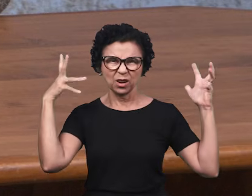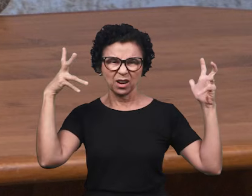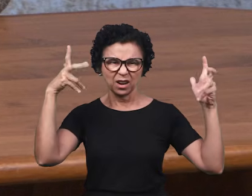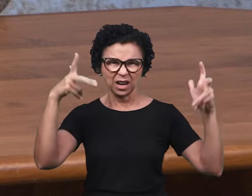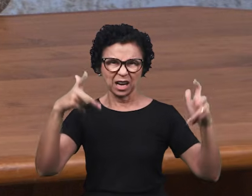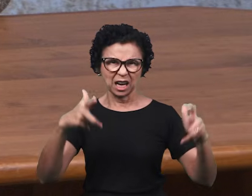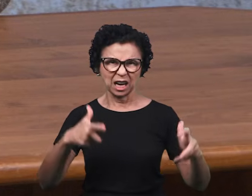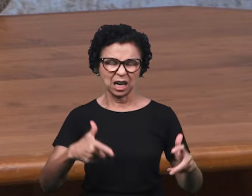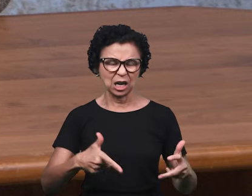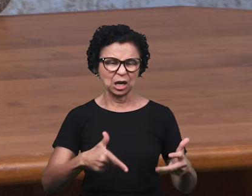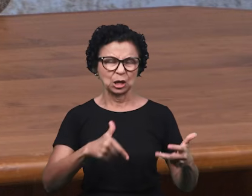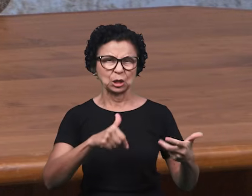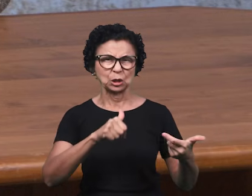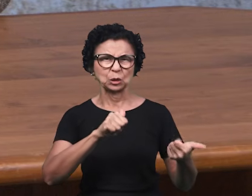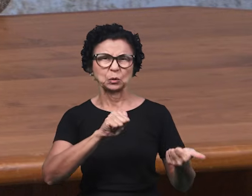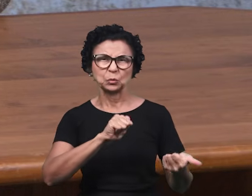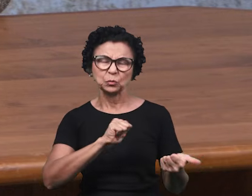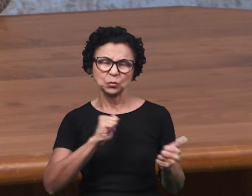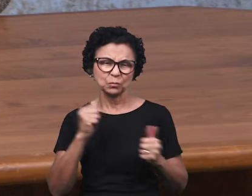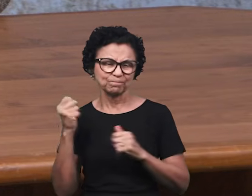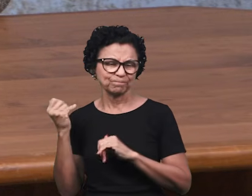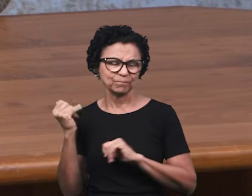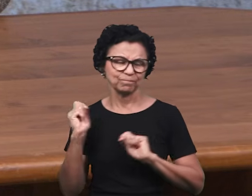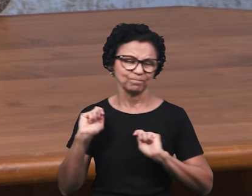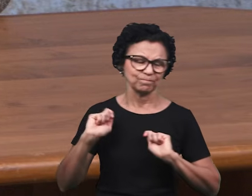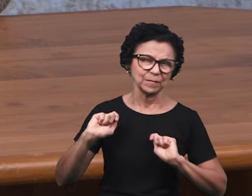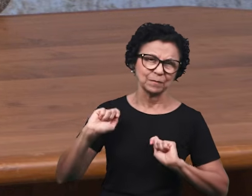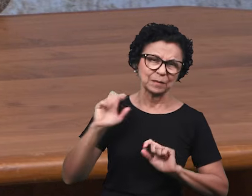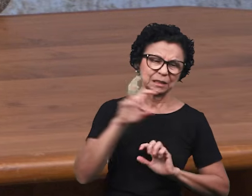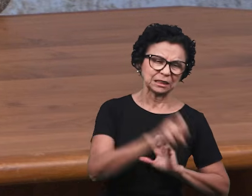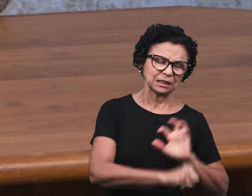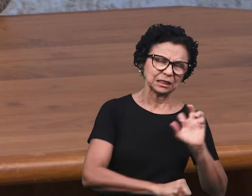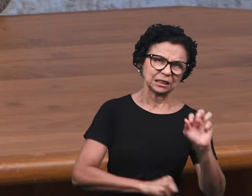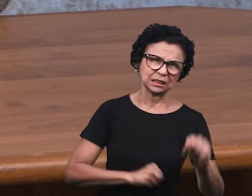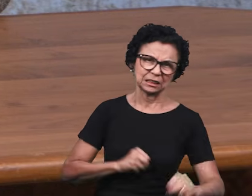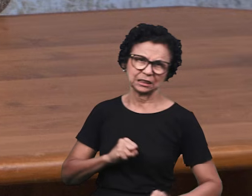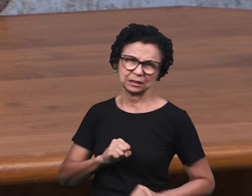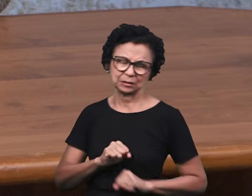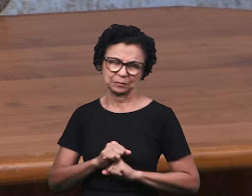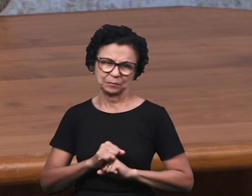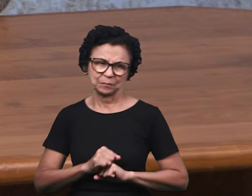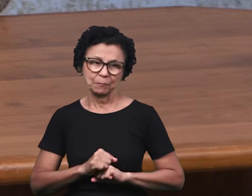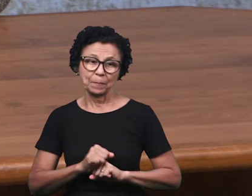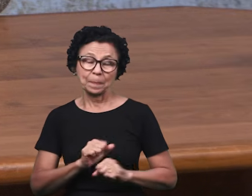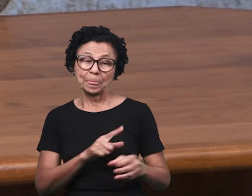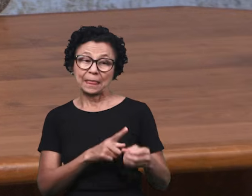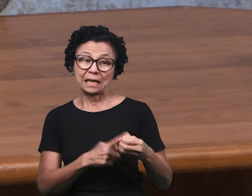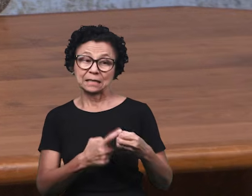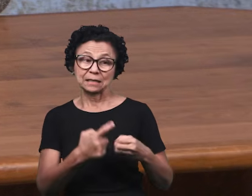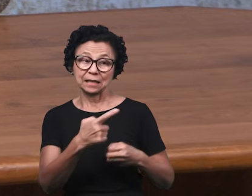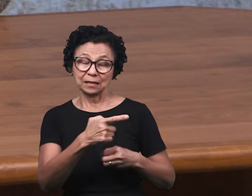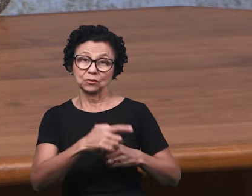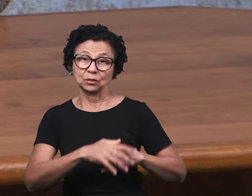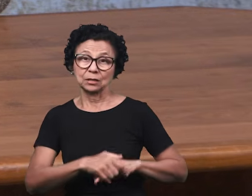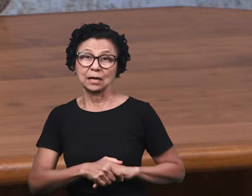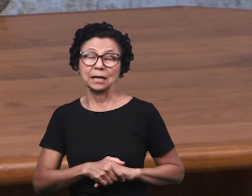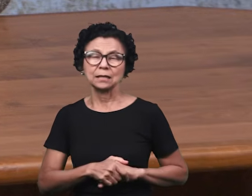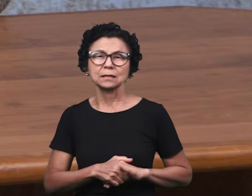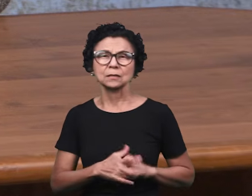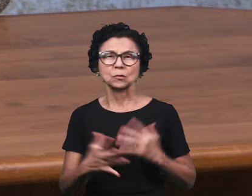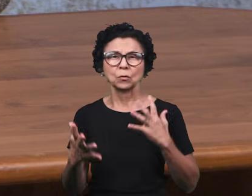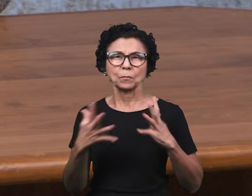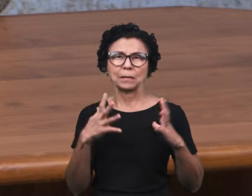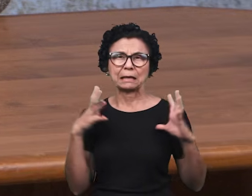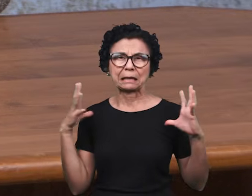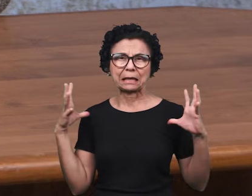assolará, um leopardo vigia contra as suas cidades. Qualquer que sair delas